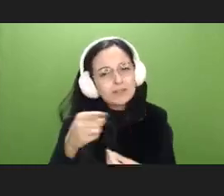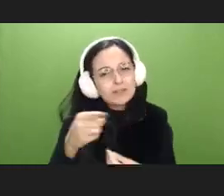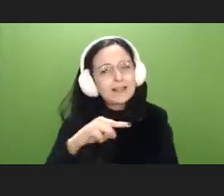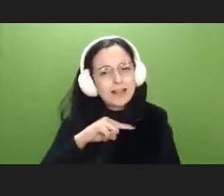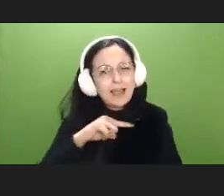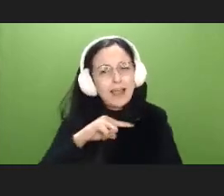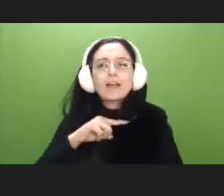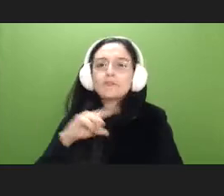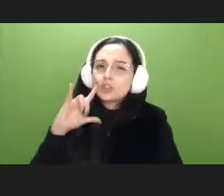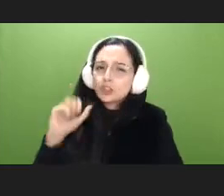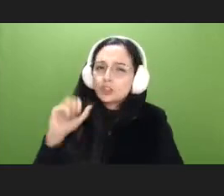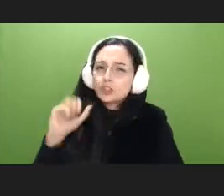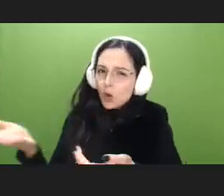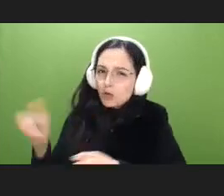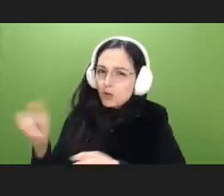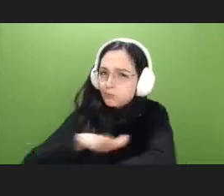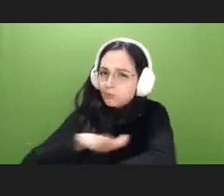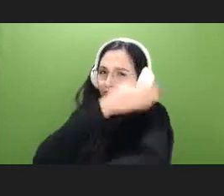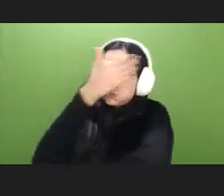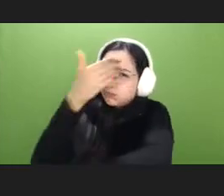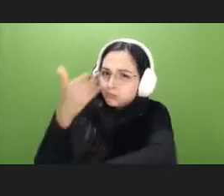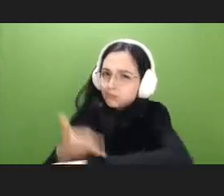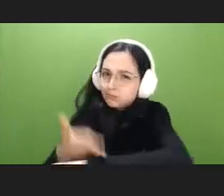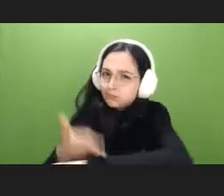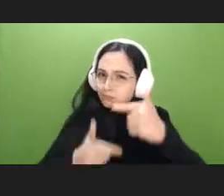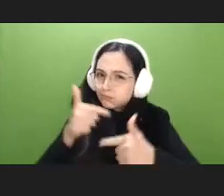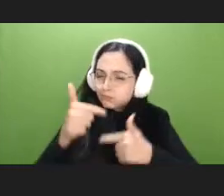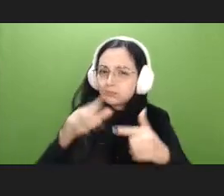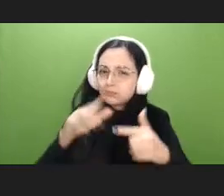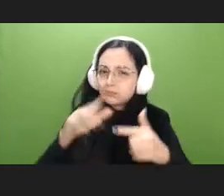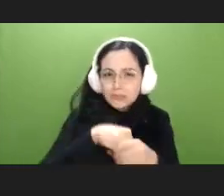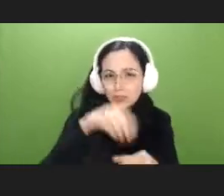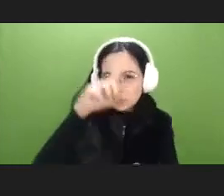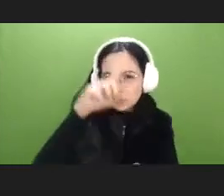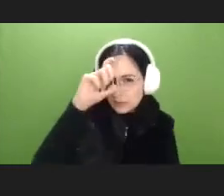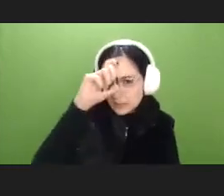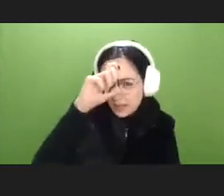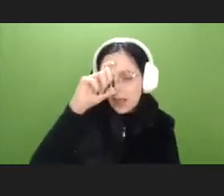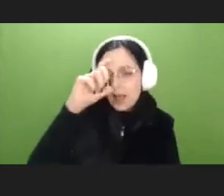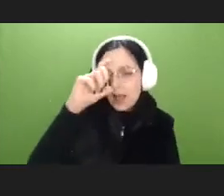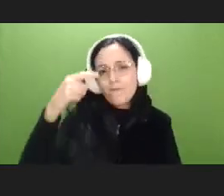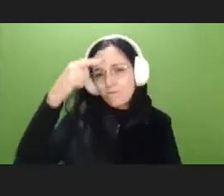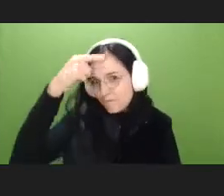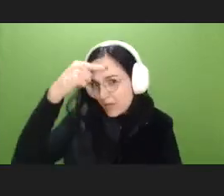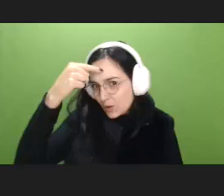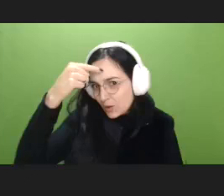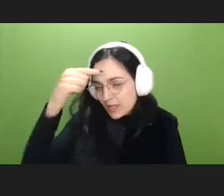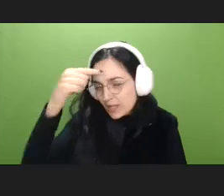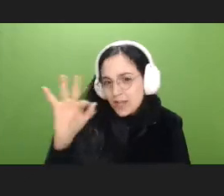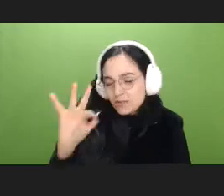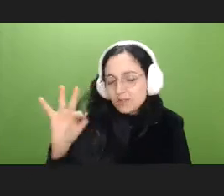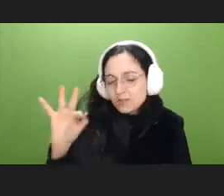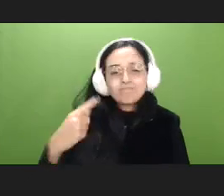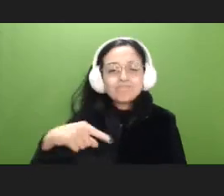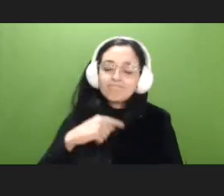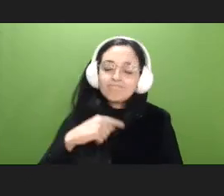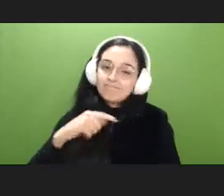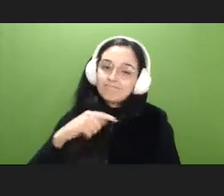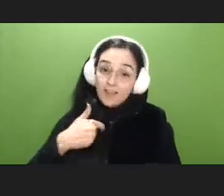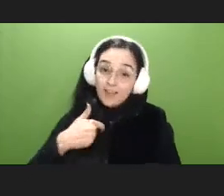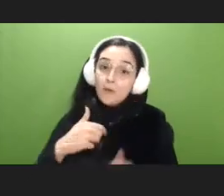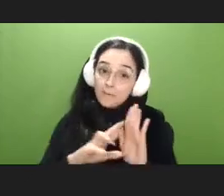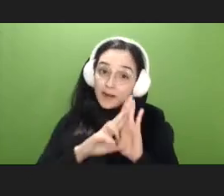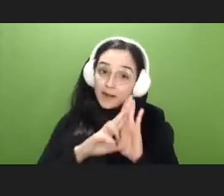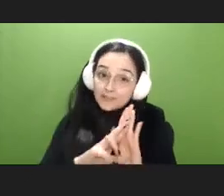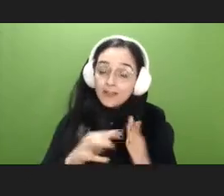de trabalho na faculdade, no hospital. E em nome do projeto, em nome de todos, a gente gostaria de estar